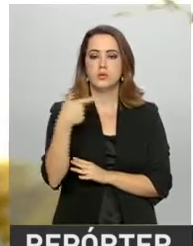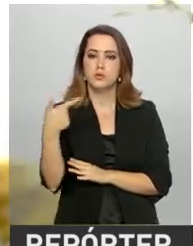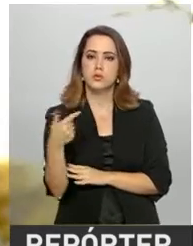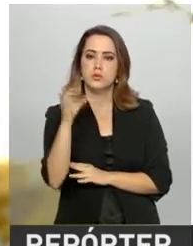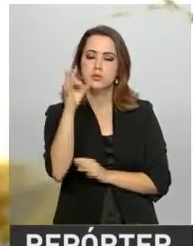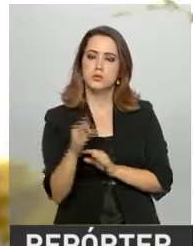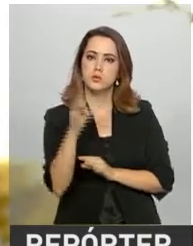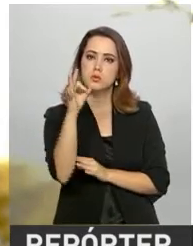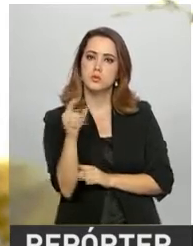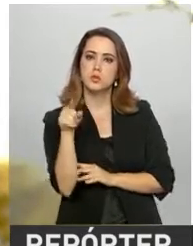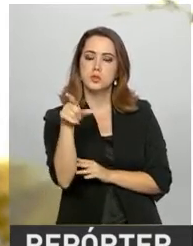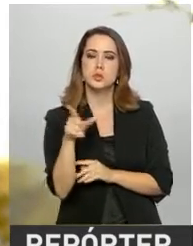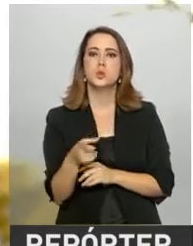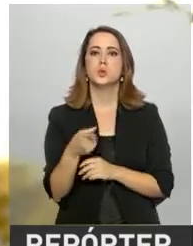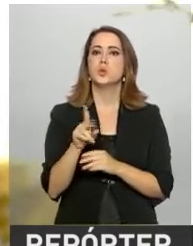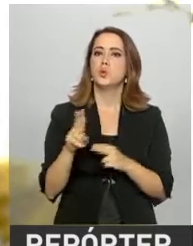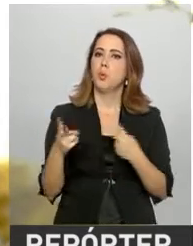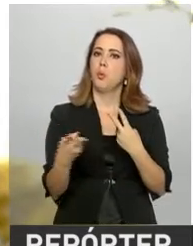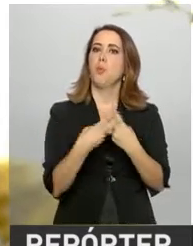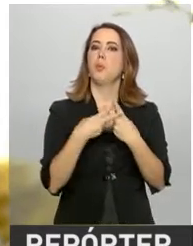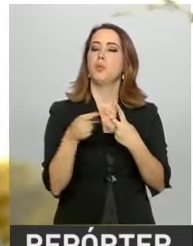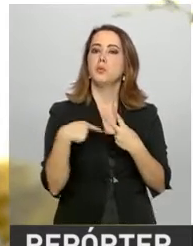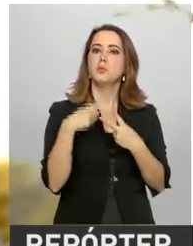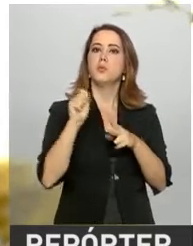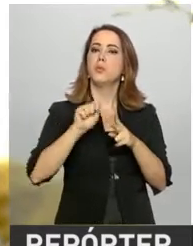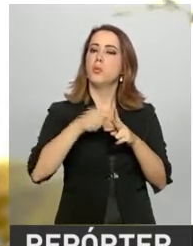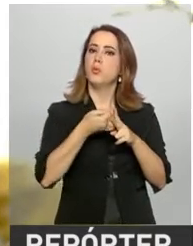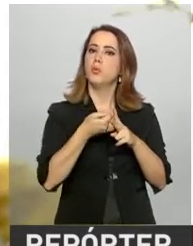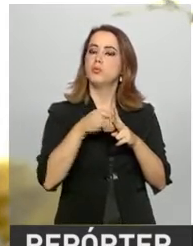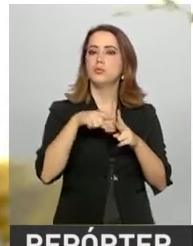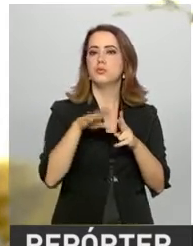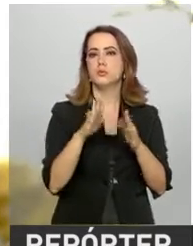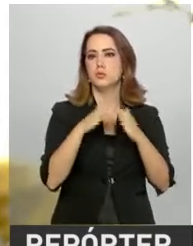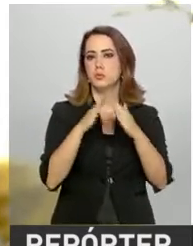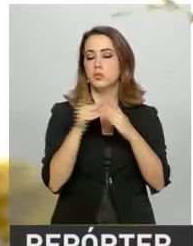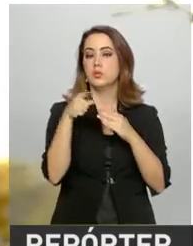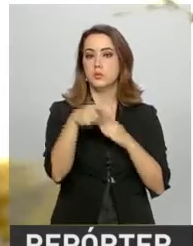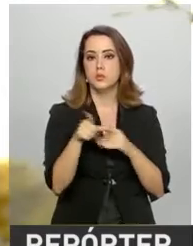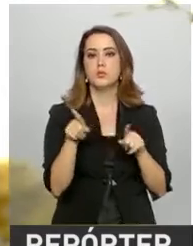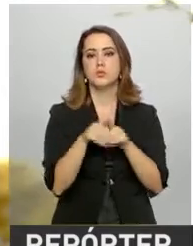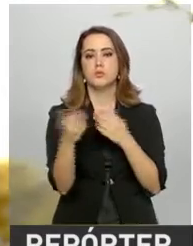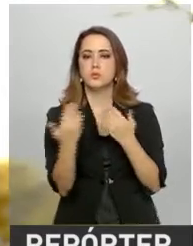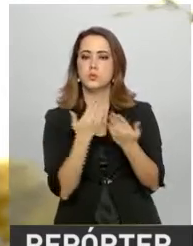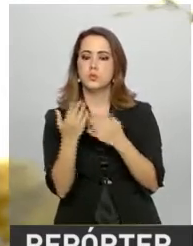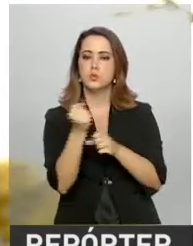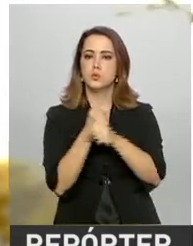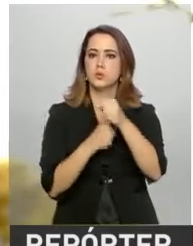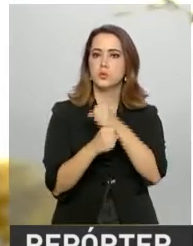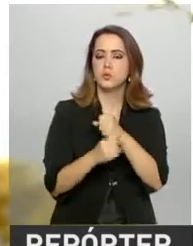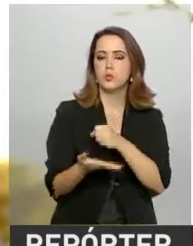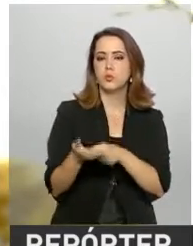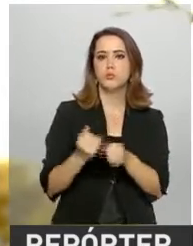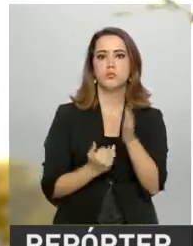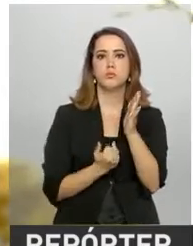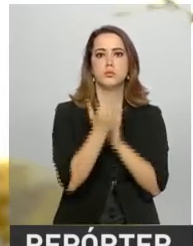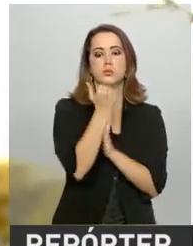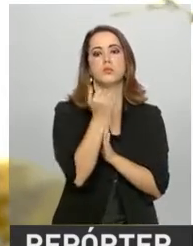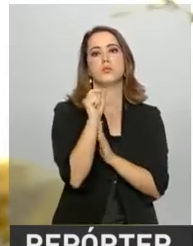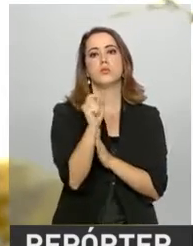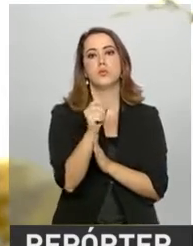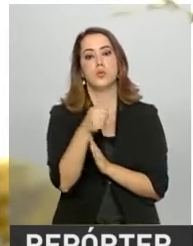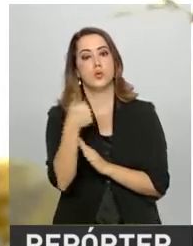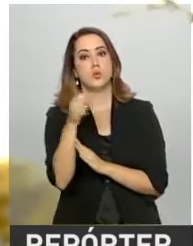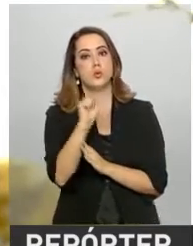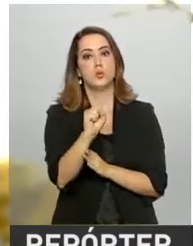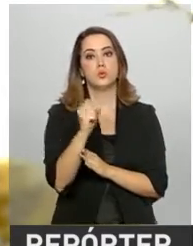registros de cárcere privado no primeiro semestre deste ano em comparação com o mesmo período de 2011 são 18 registros por